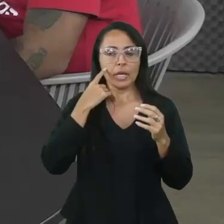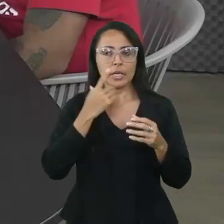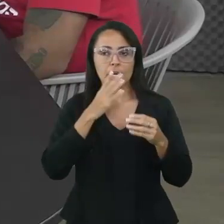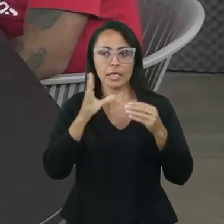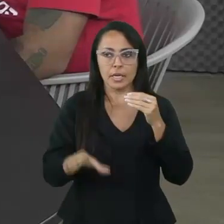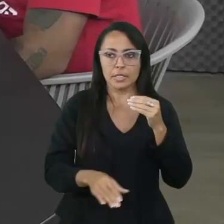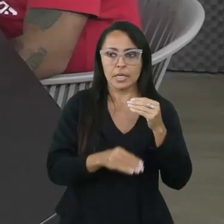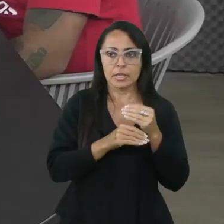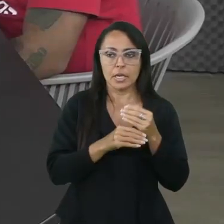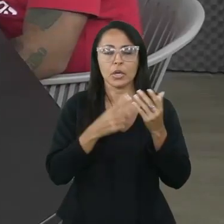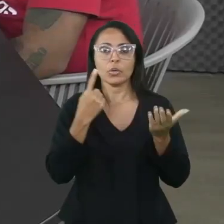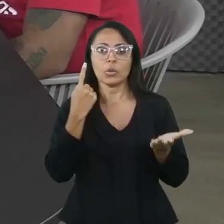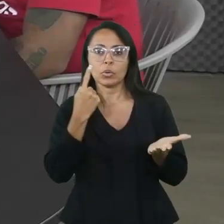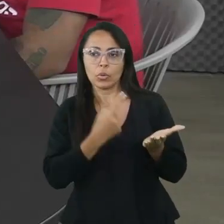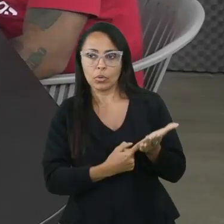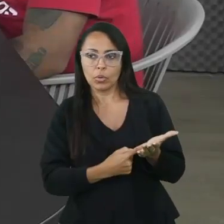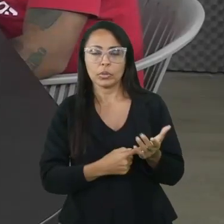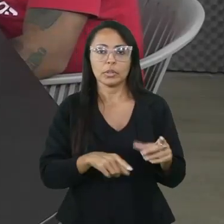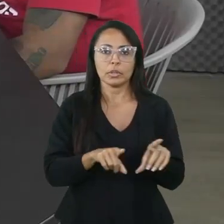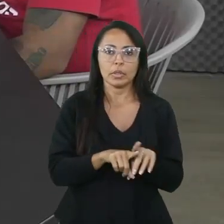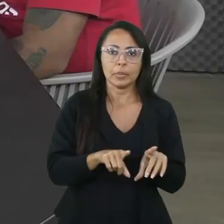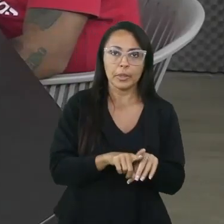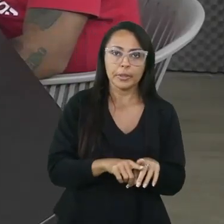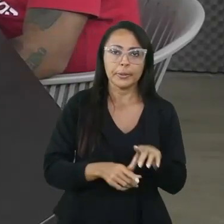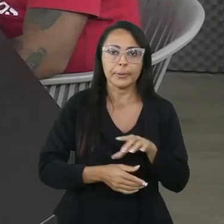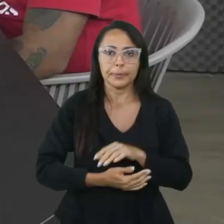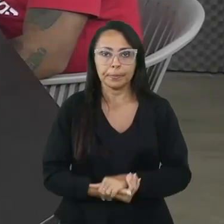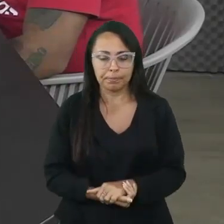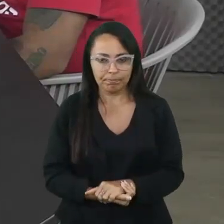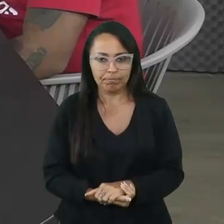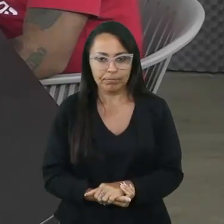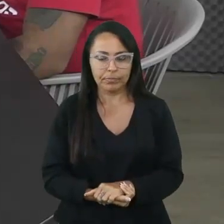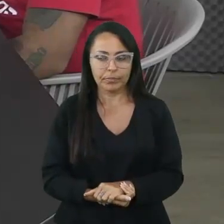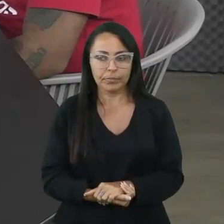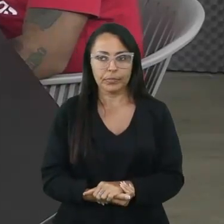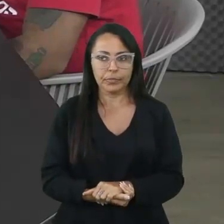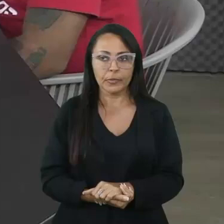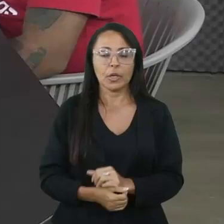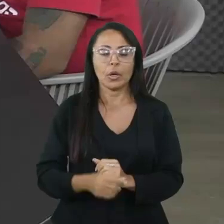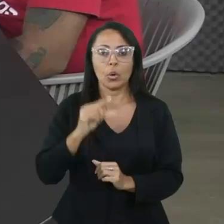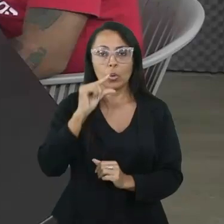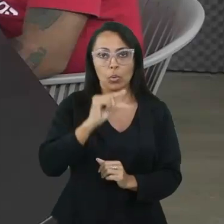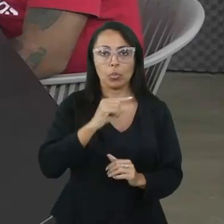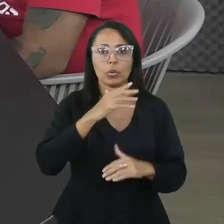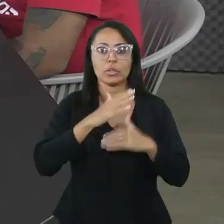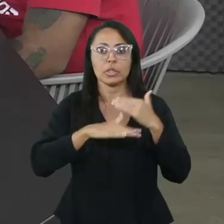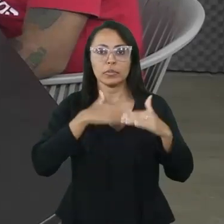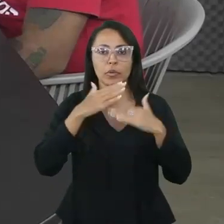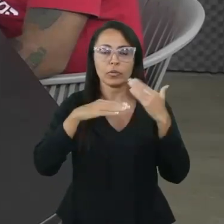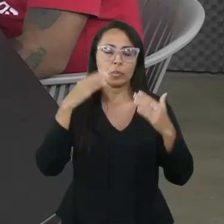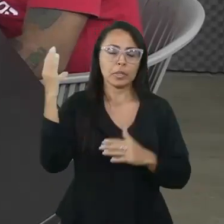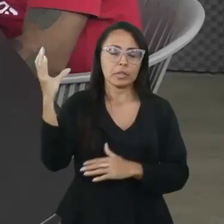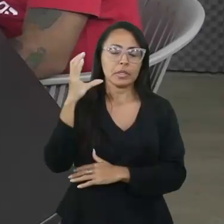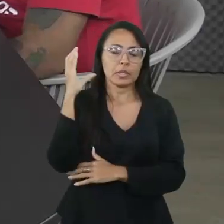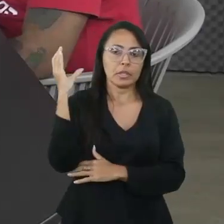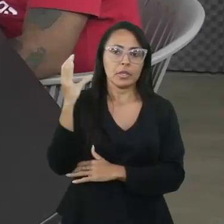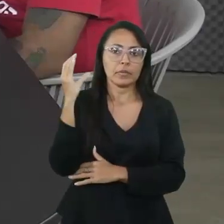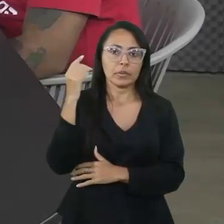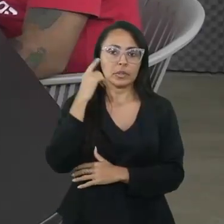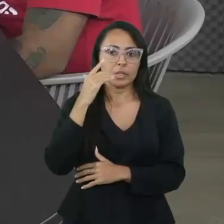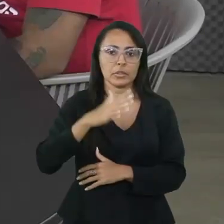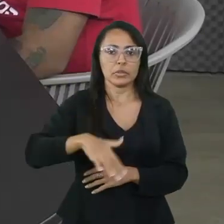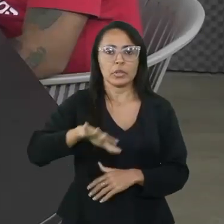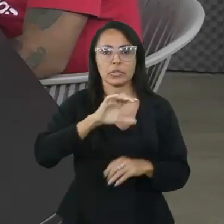assim, concordando inclusive com o que o Vitor falou, que um pouco do desenvolvimento científico passa por nós, dentro da escola,